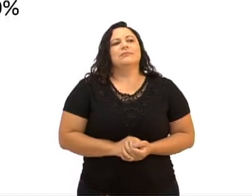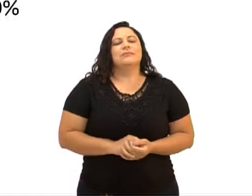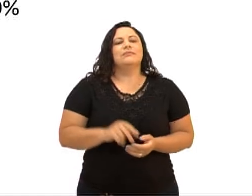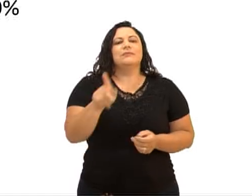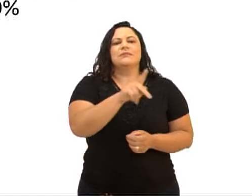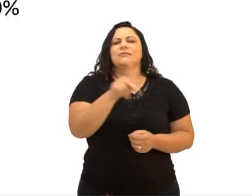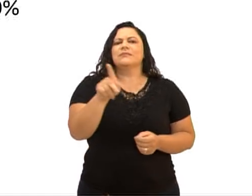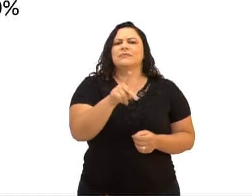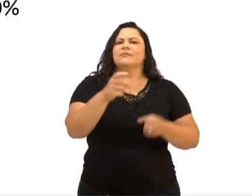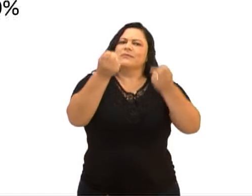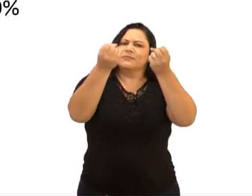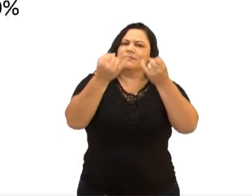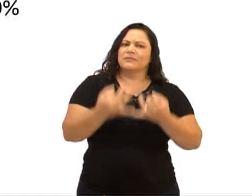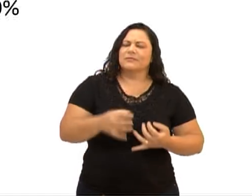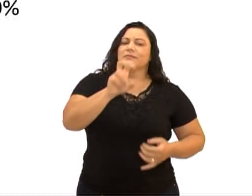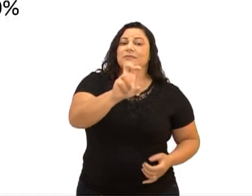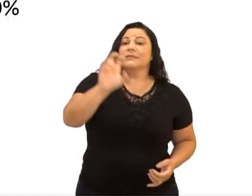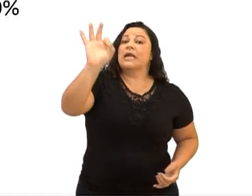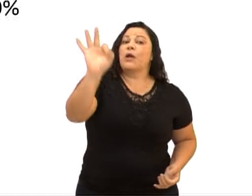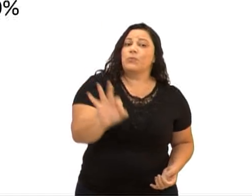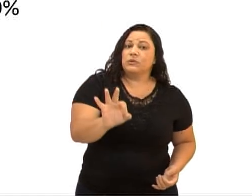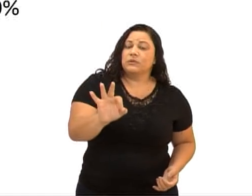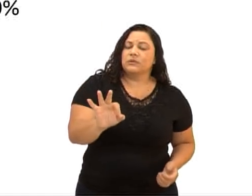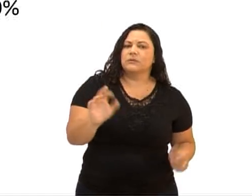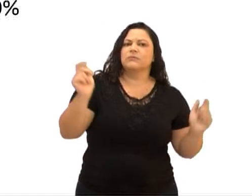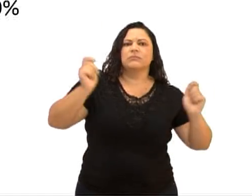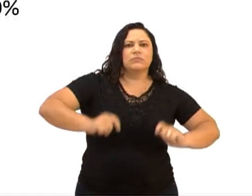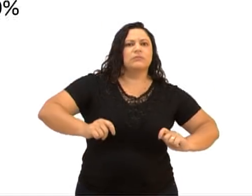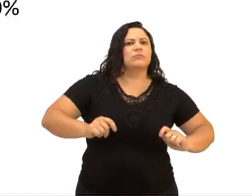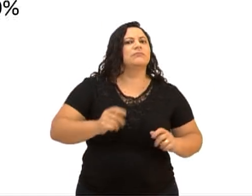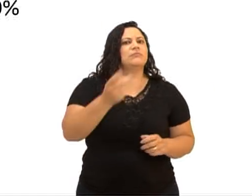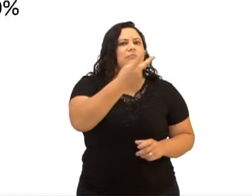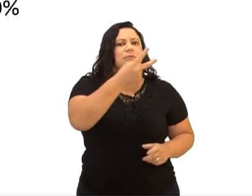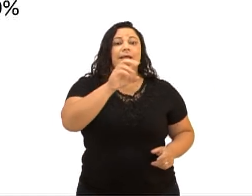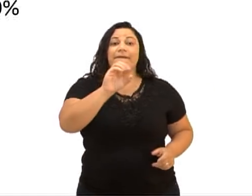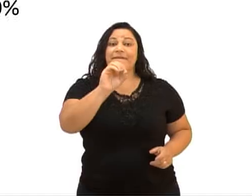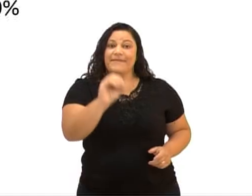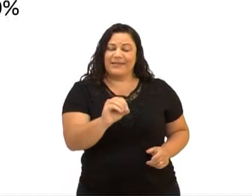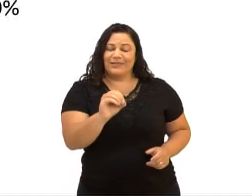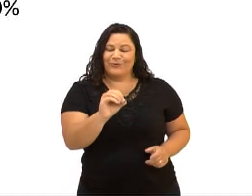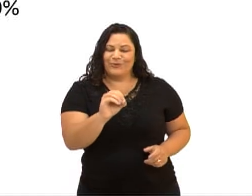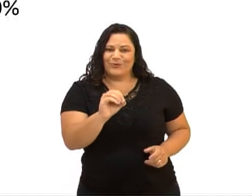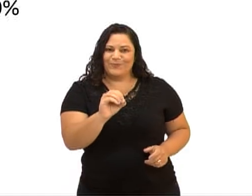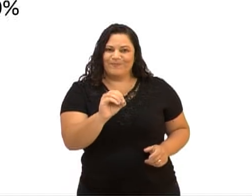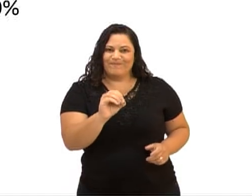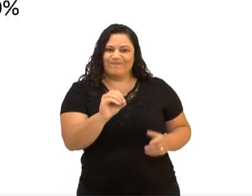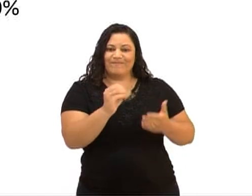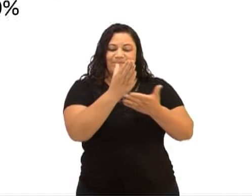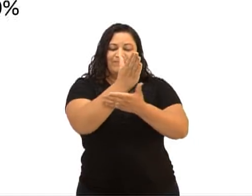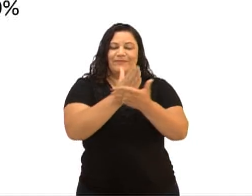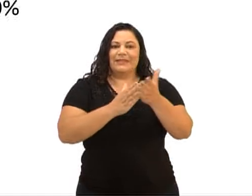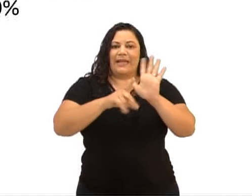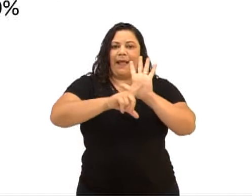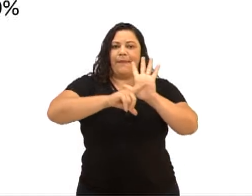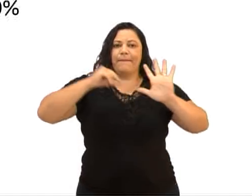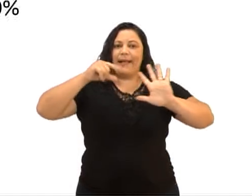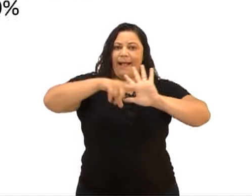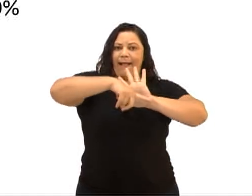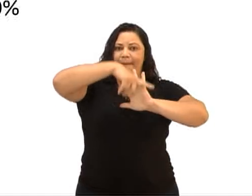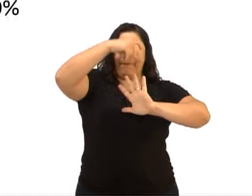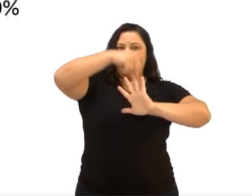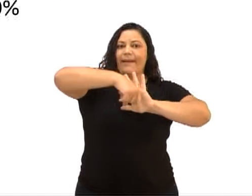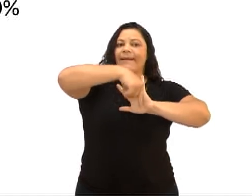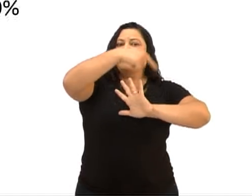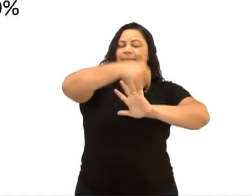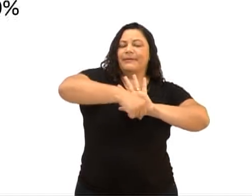Que 5% ele poderia corresponder à 20ª parte dos 100%, ou também, olha uma